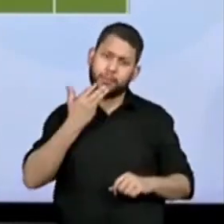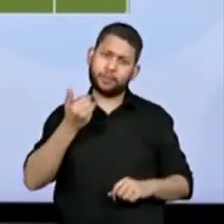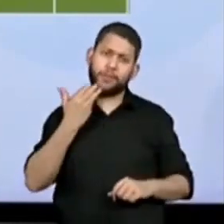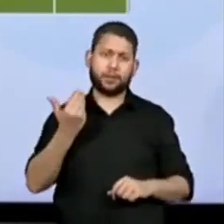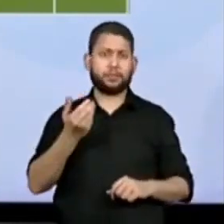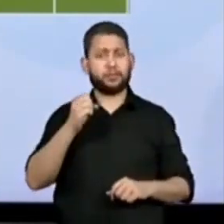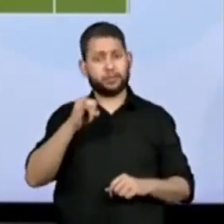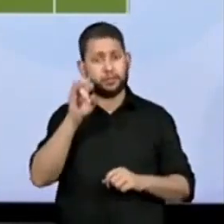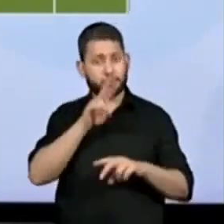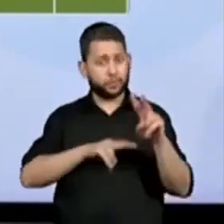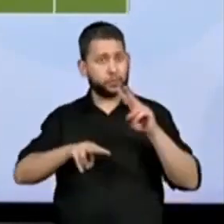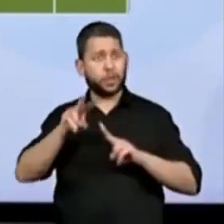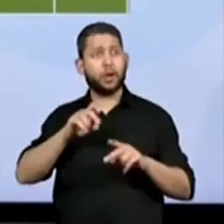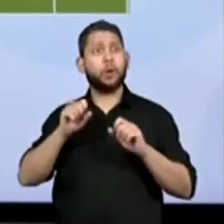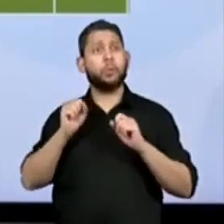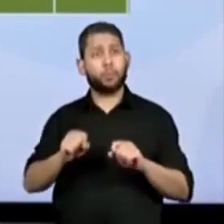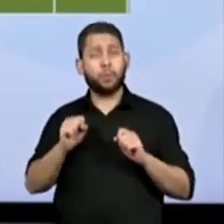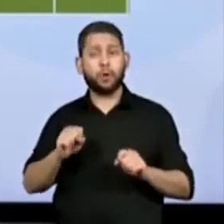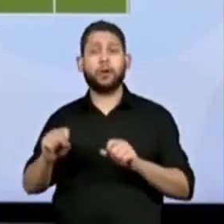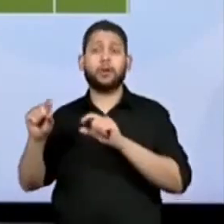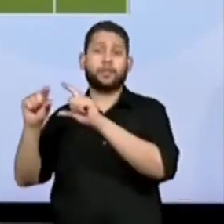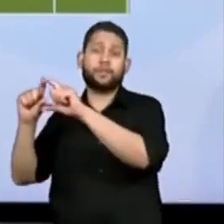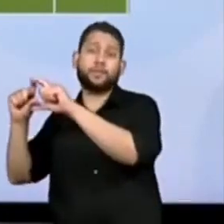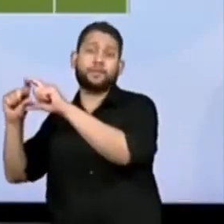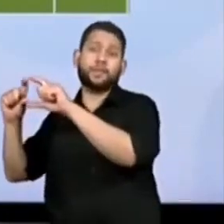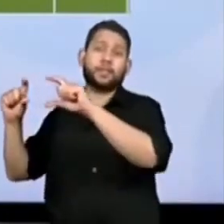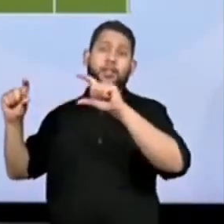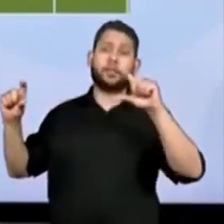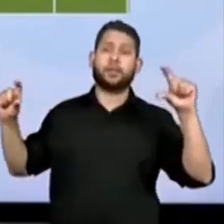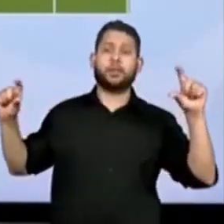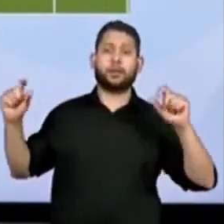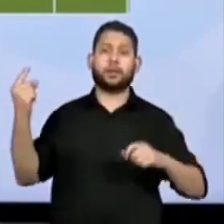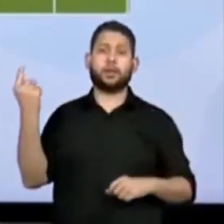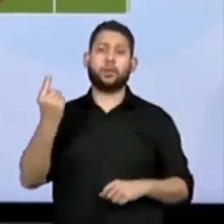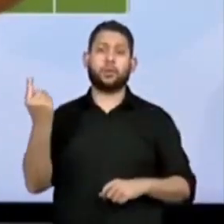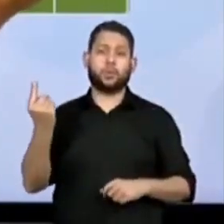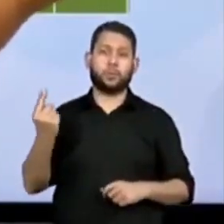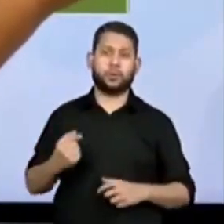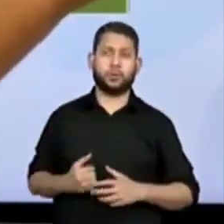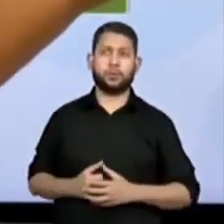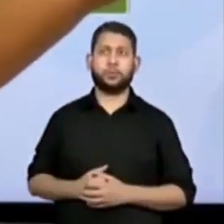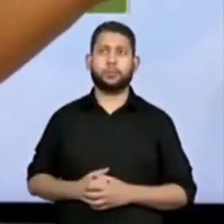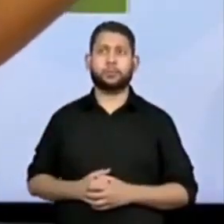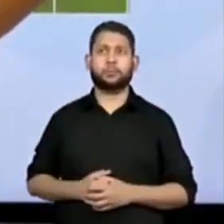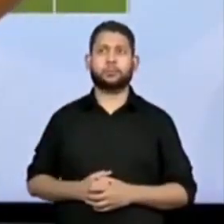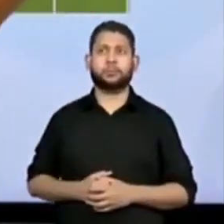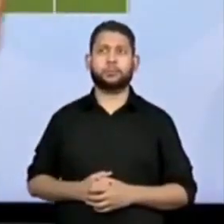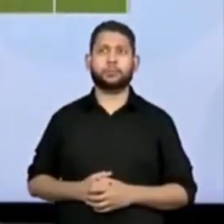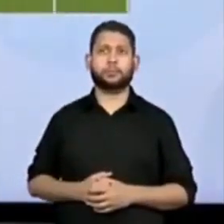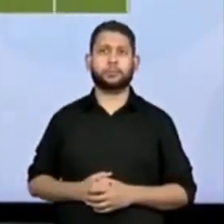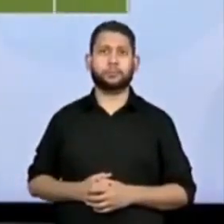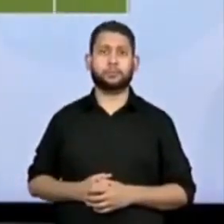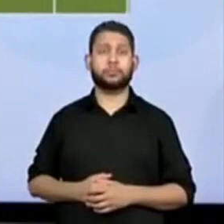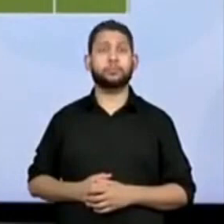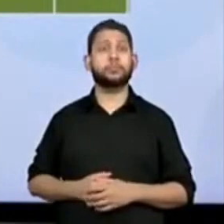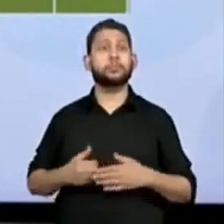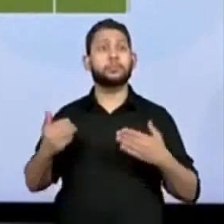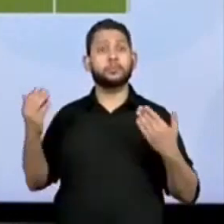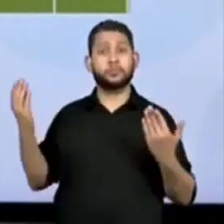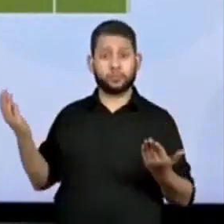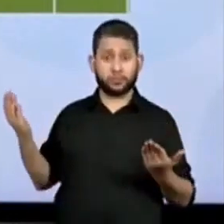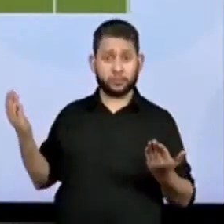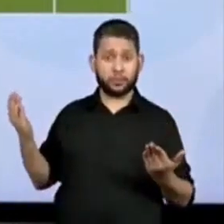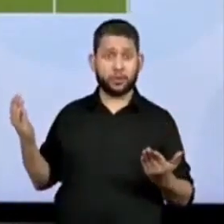quando vocês tem um desenho a gente faz por fileiro essa fileira aqui a primeira fileira